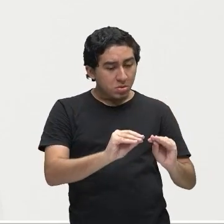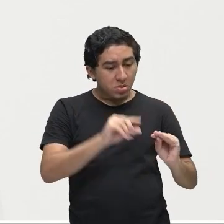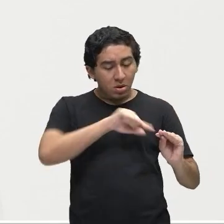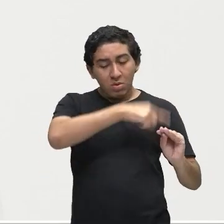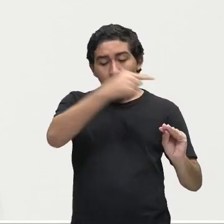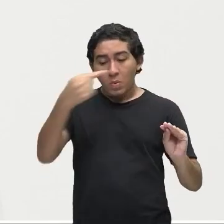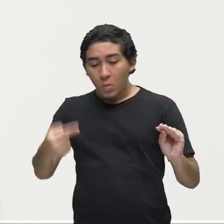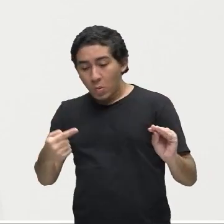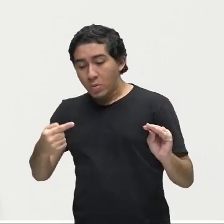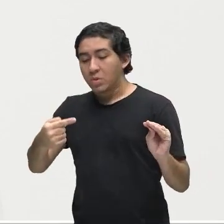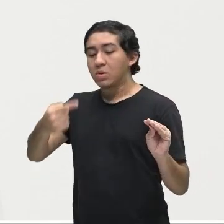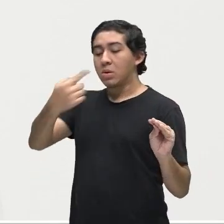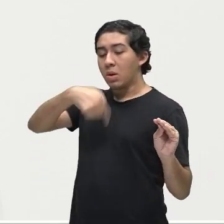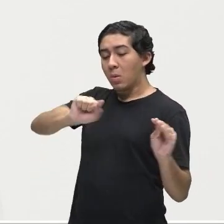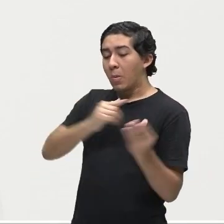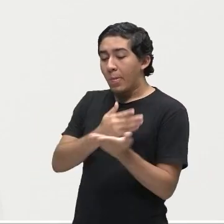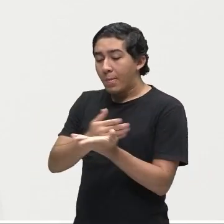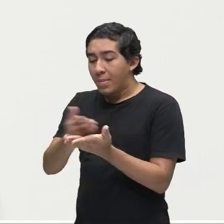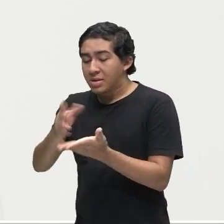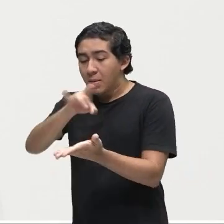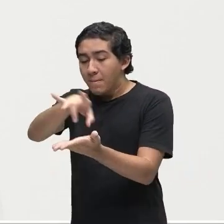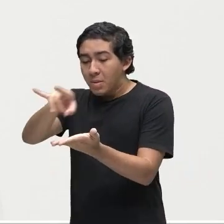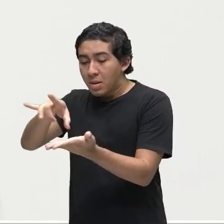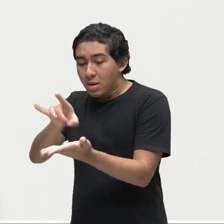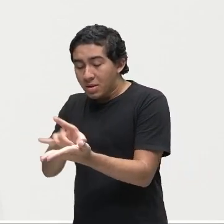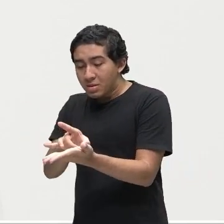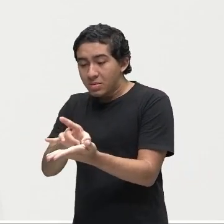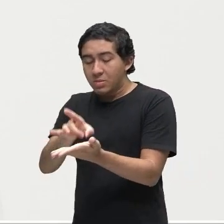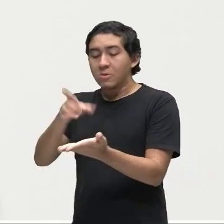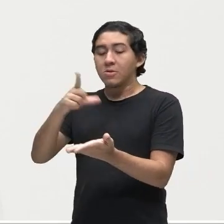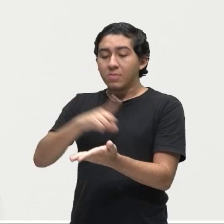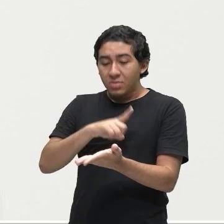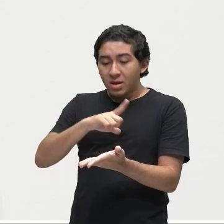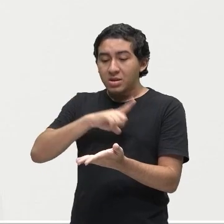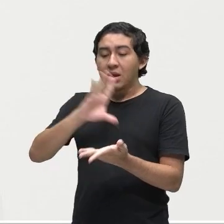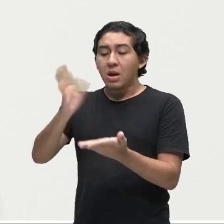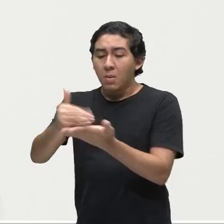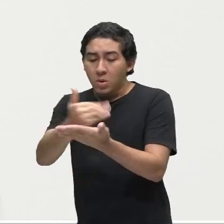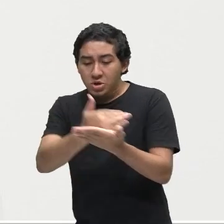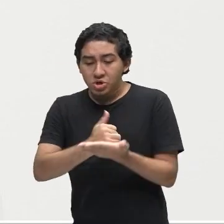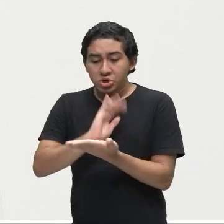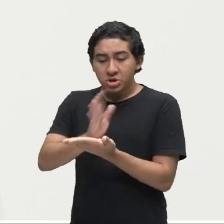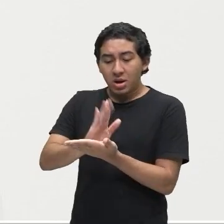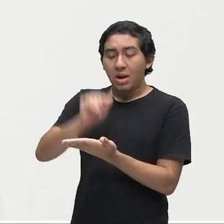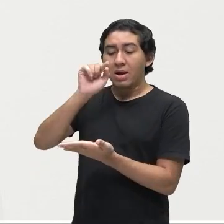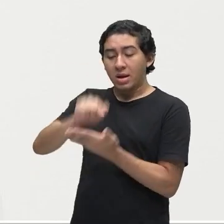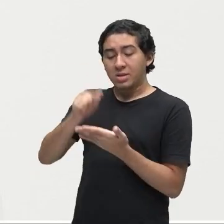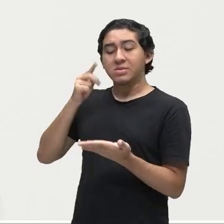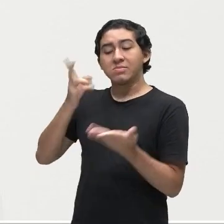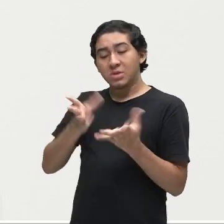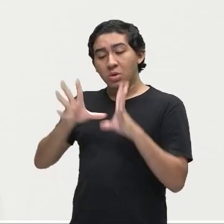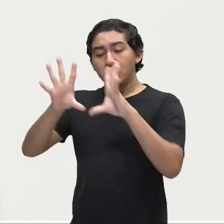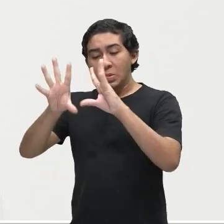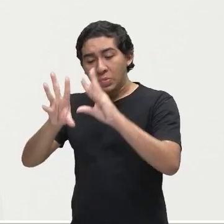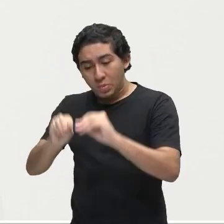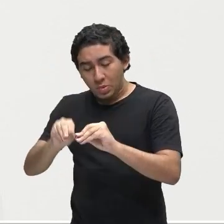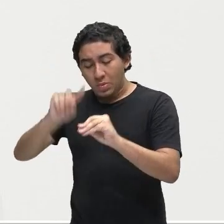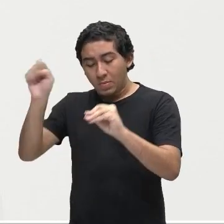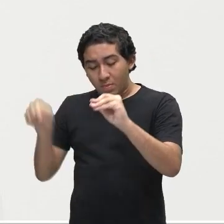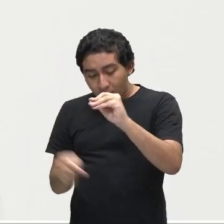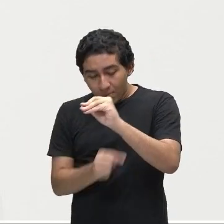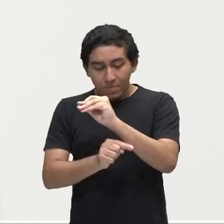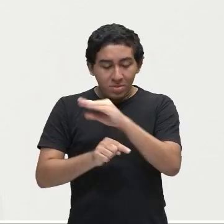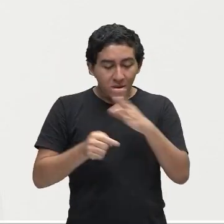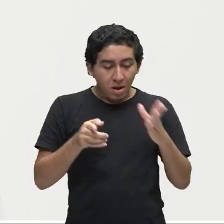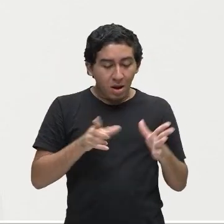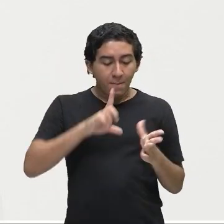para descansar, cultivo outro produto, vou mudando as plantações. Você deve ver isso aí pela comunidade,